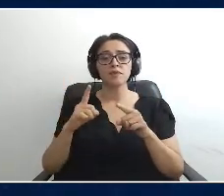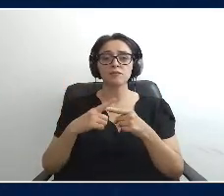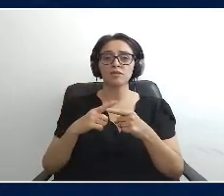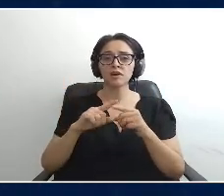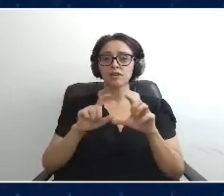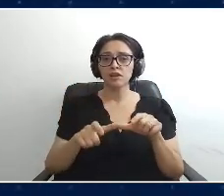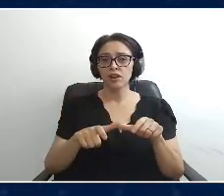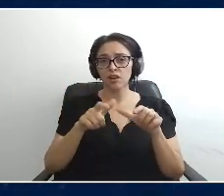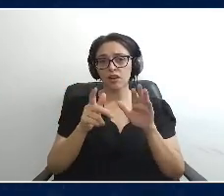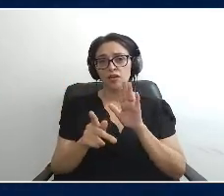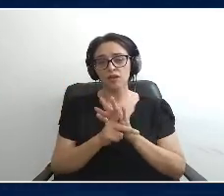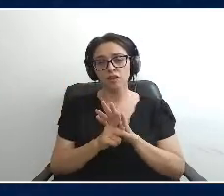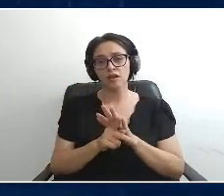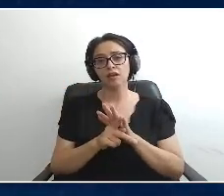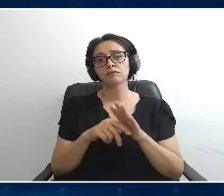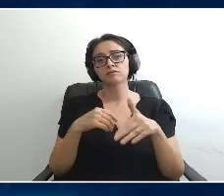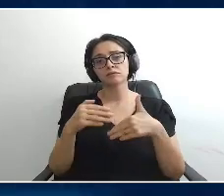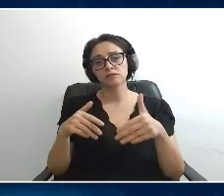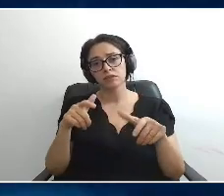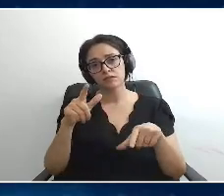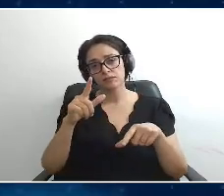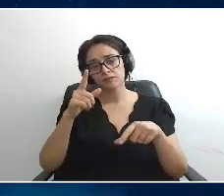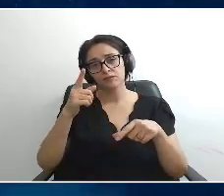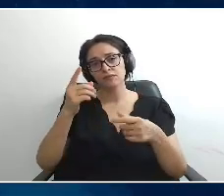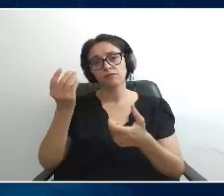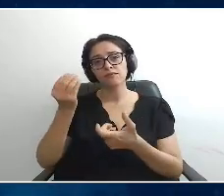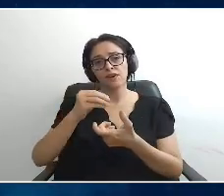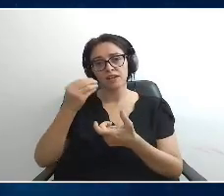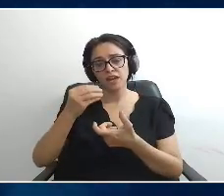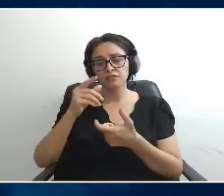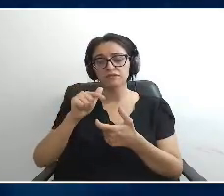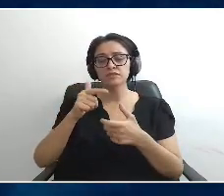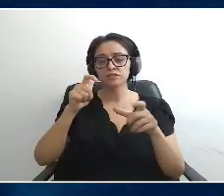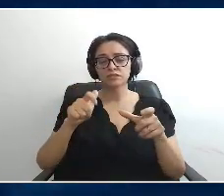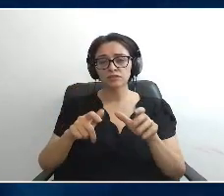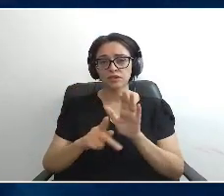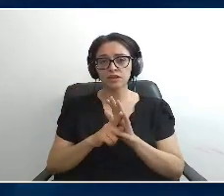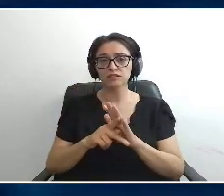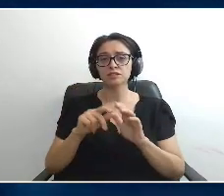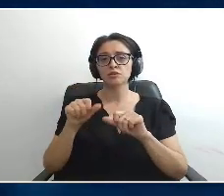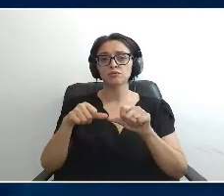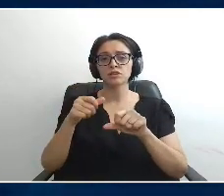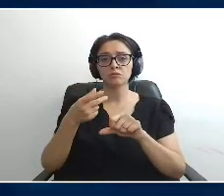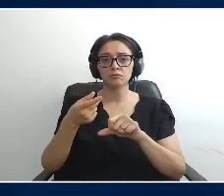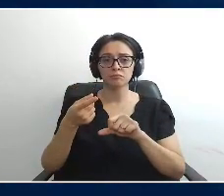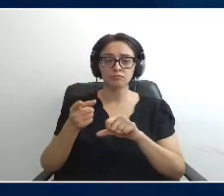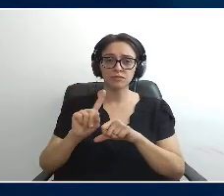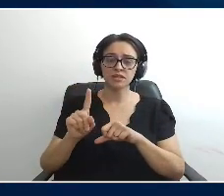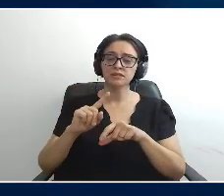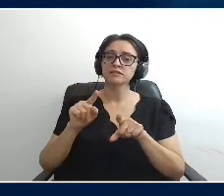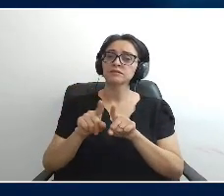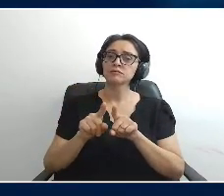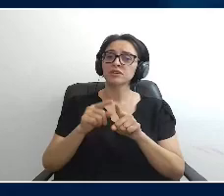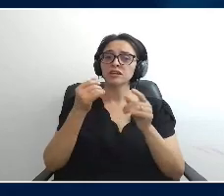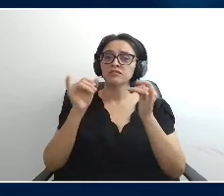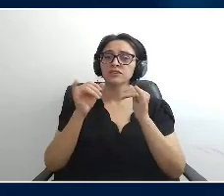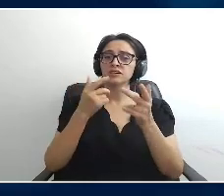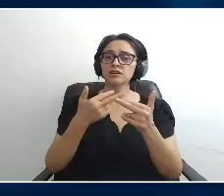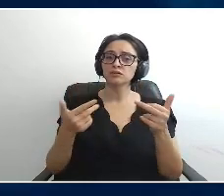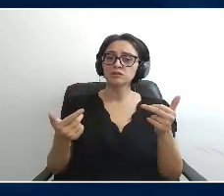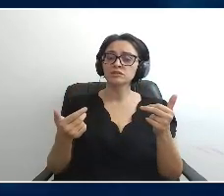locais, favorecer variáveis locais, favorecer funções puras, favorecer imutabilidade, e você evita esse tipo de coisa de ter